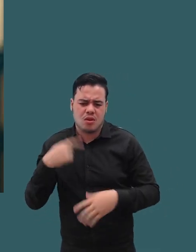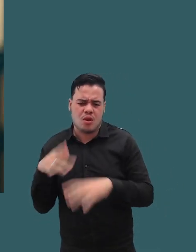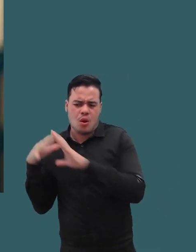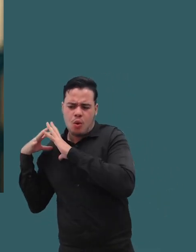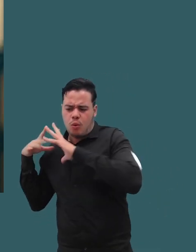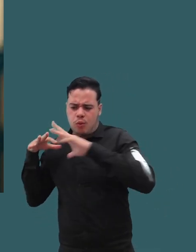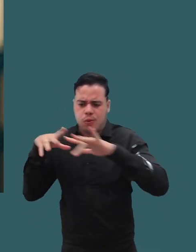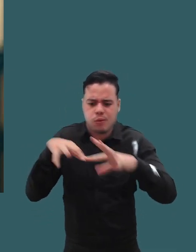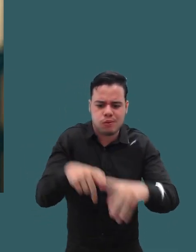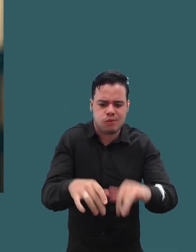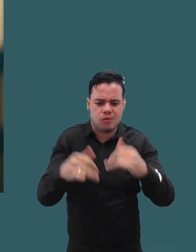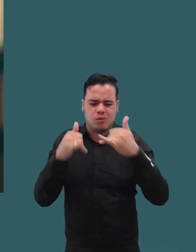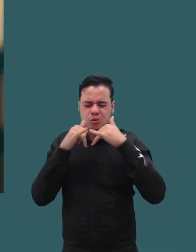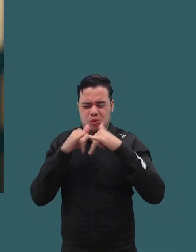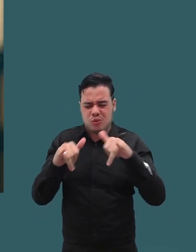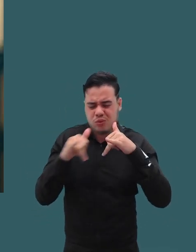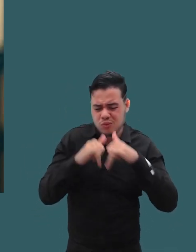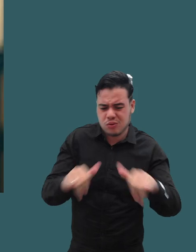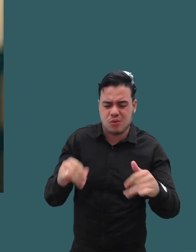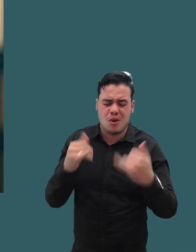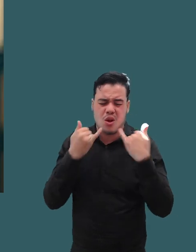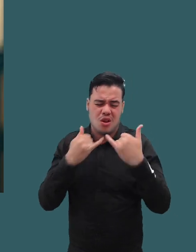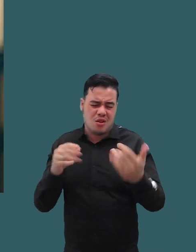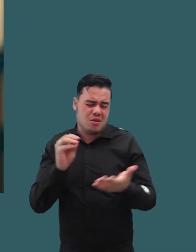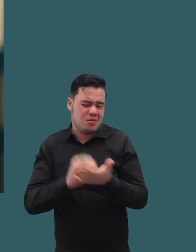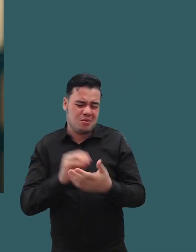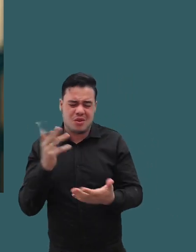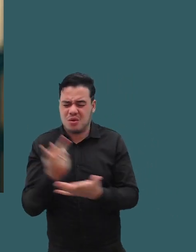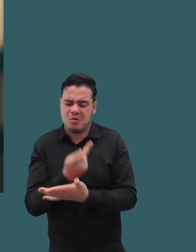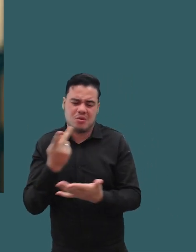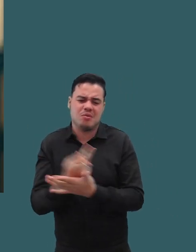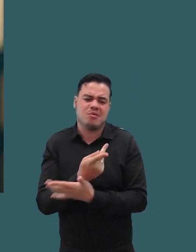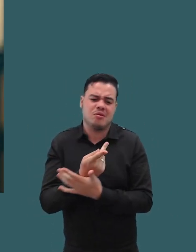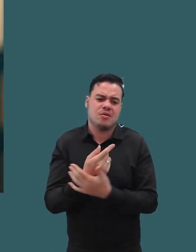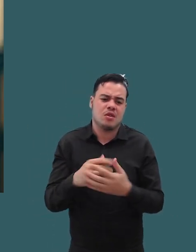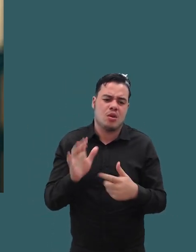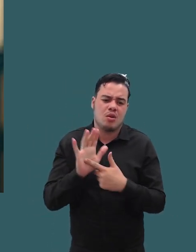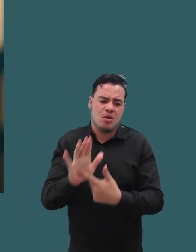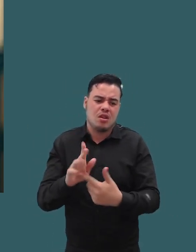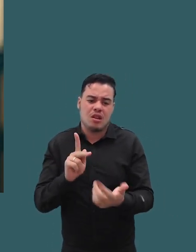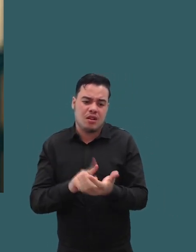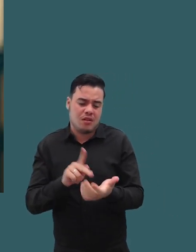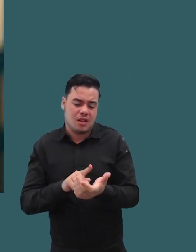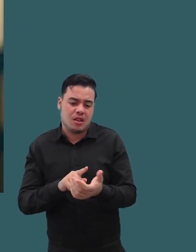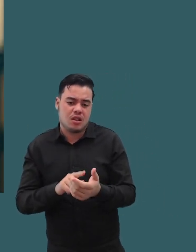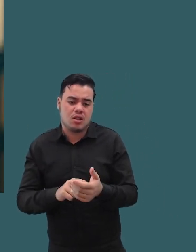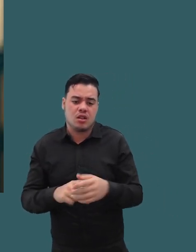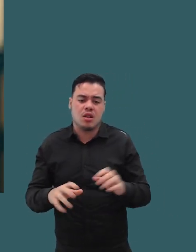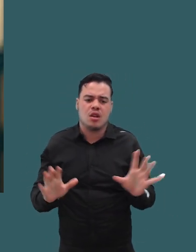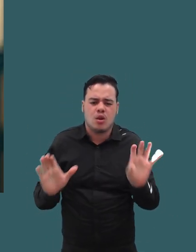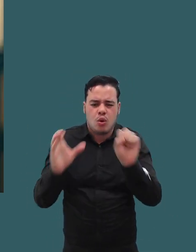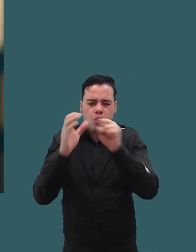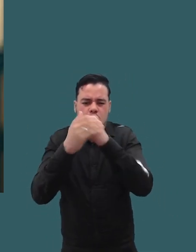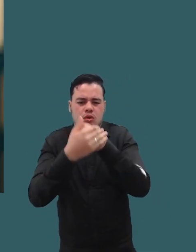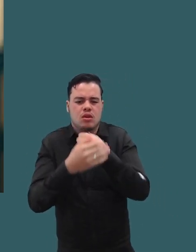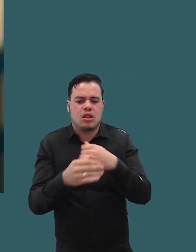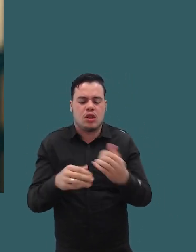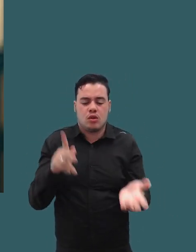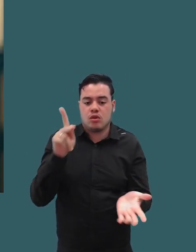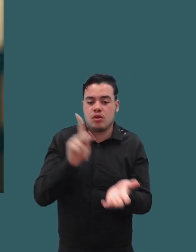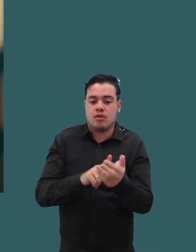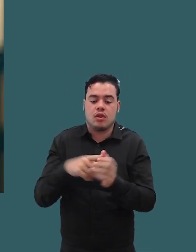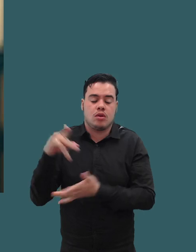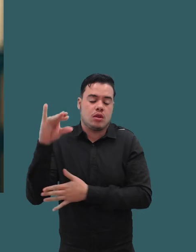de desinformação que afronta a realidade dos fatos, especialmente as evidências científicas, né? É